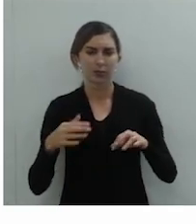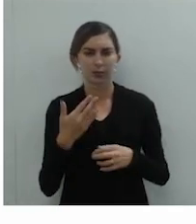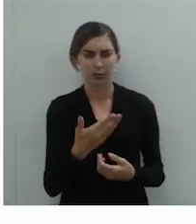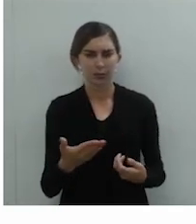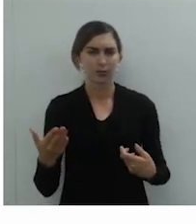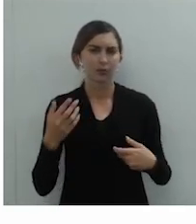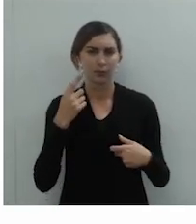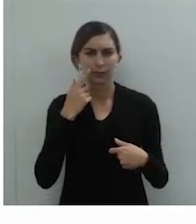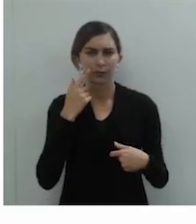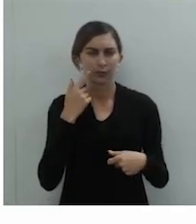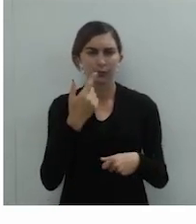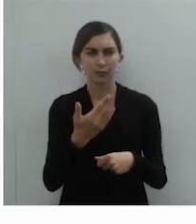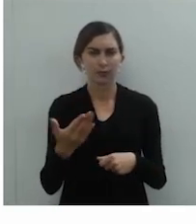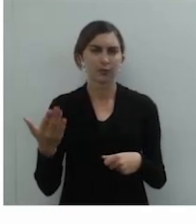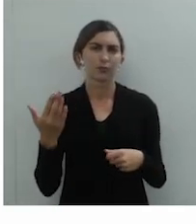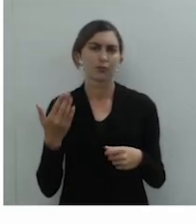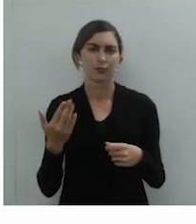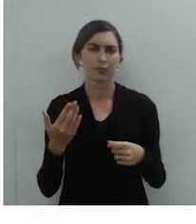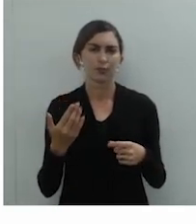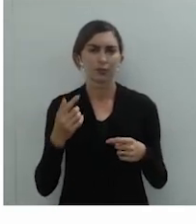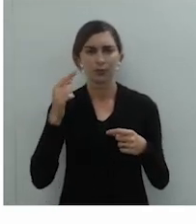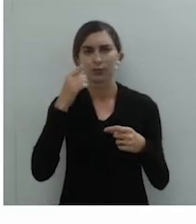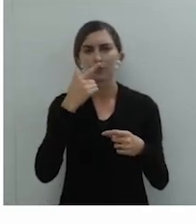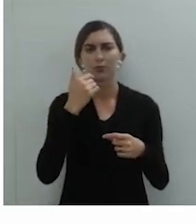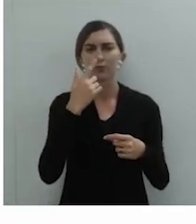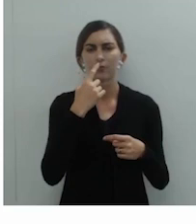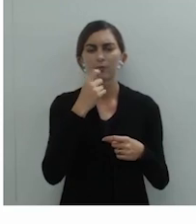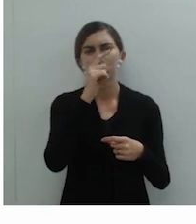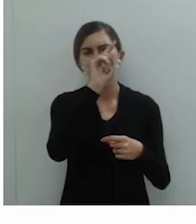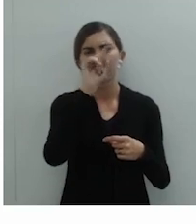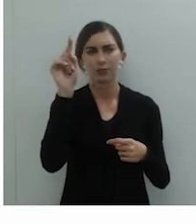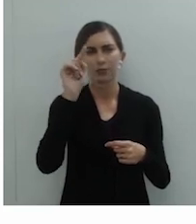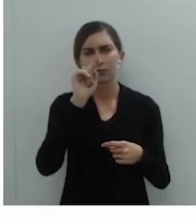aí nessa linha, nessas linhas vermelhas.